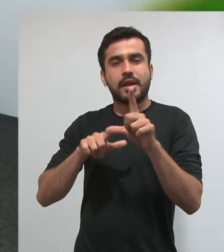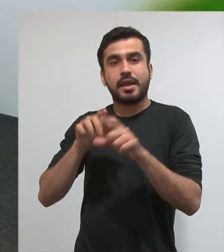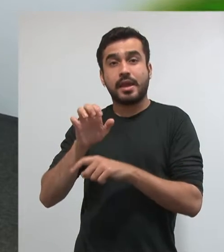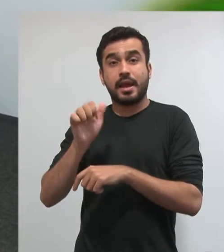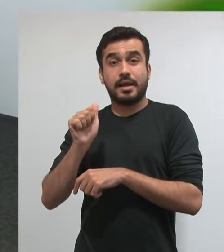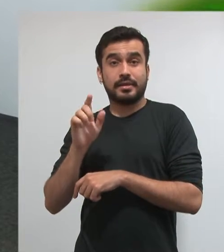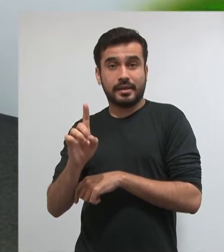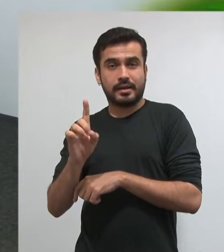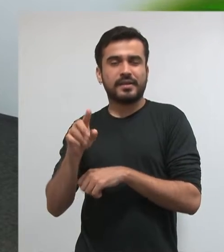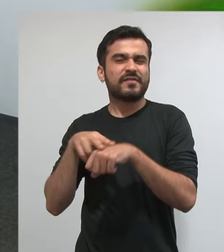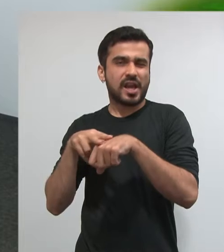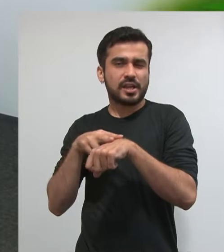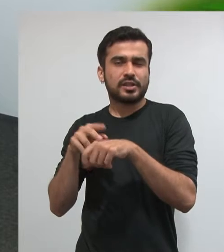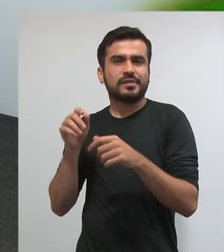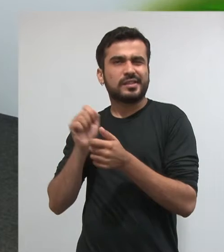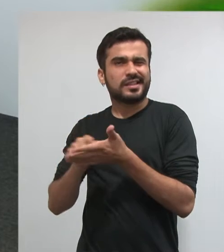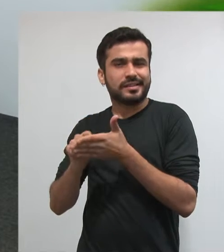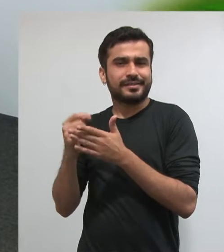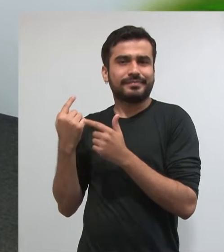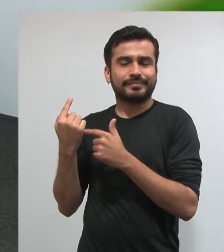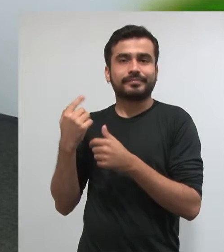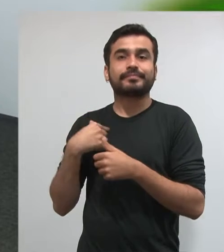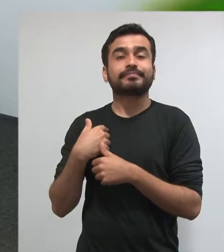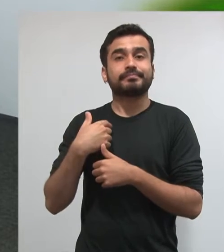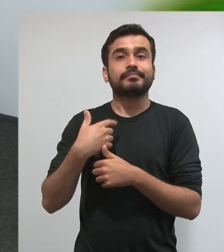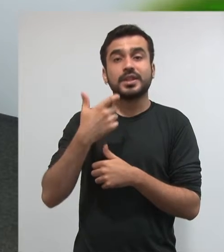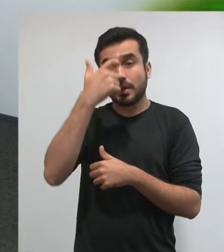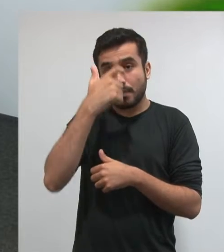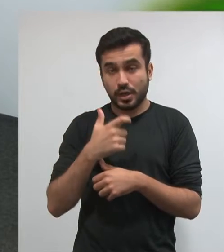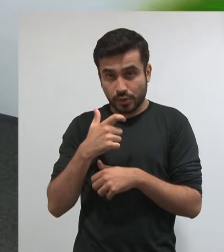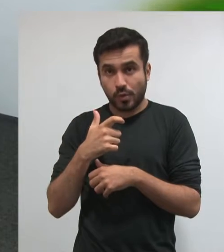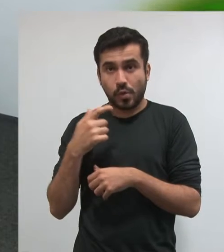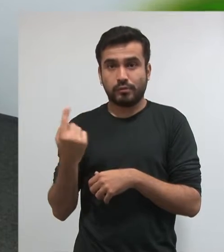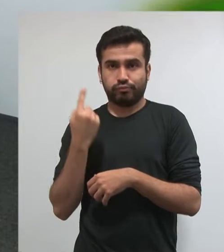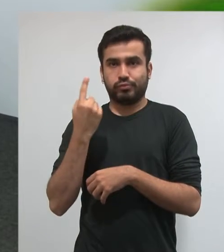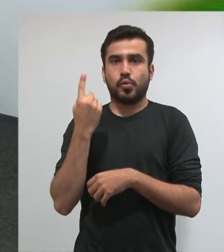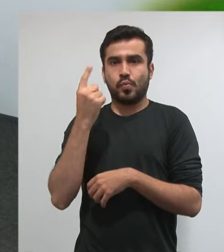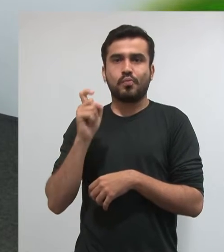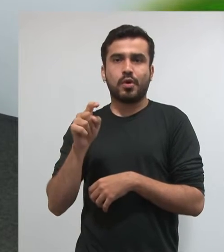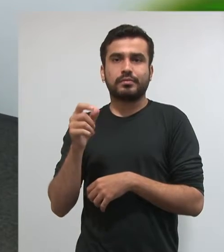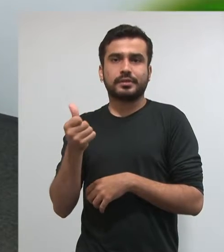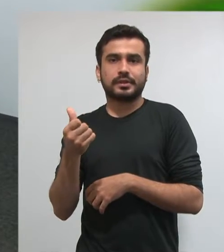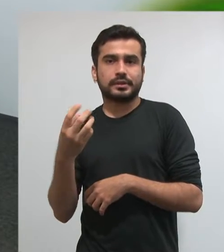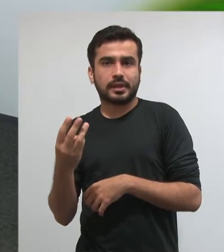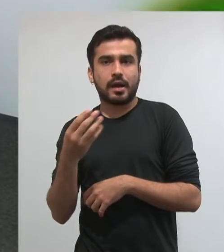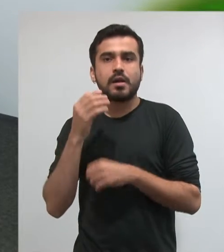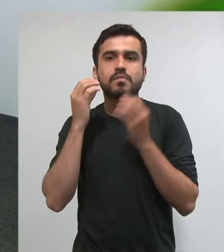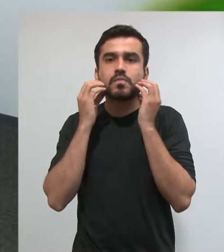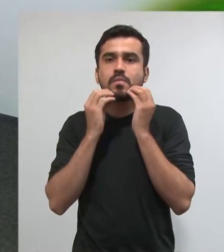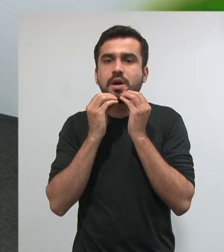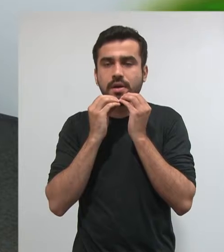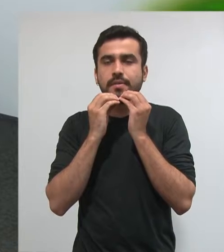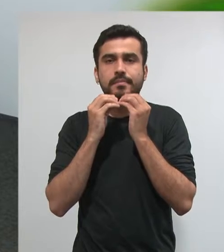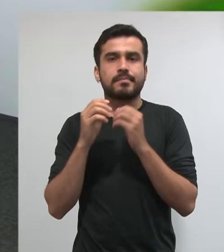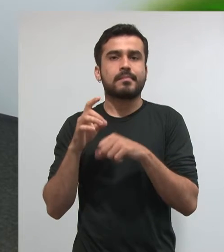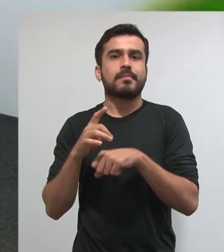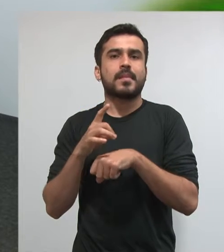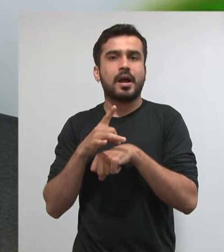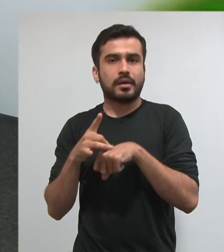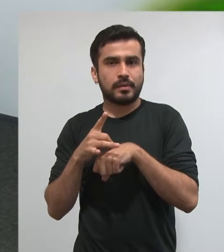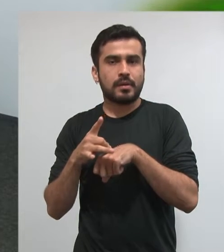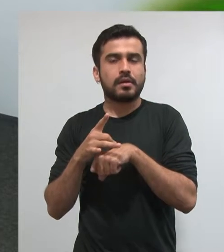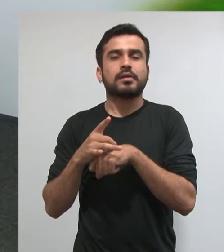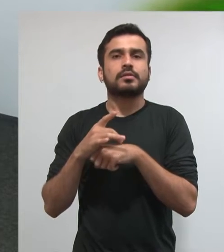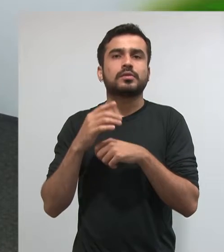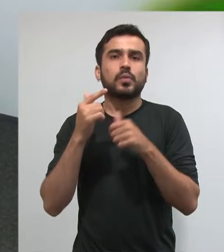Realidades, na tonalidade verde. Eu sou uma pessoa parda, de 1,63 m, barba preta, cabeça raspada, estou trajando